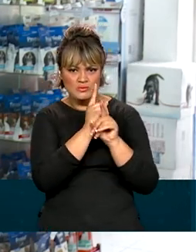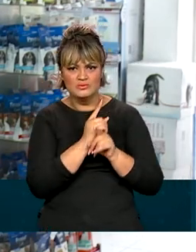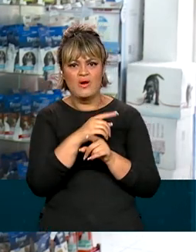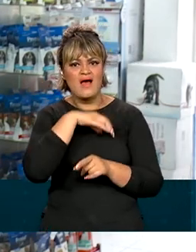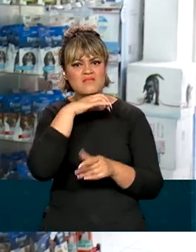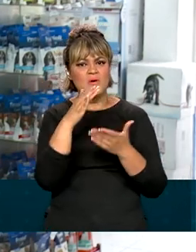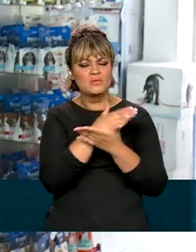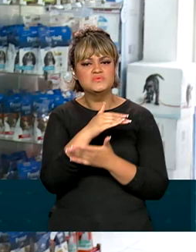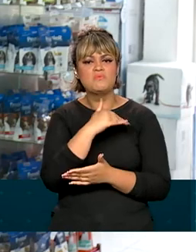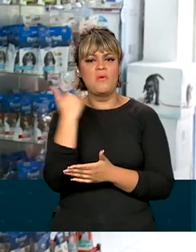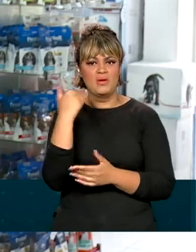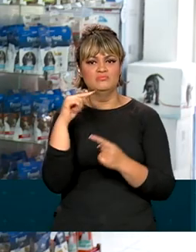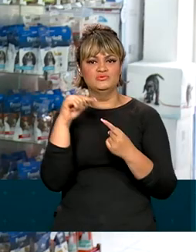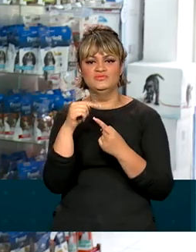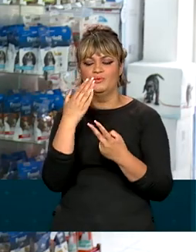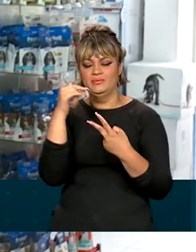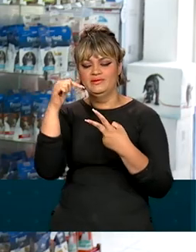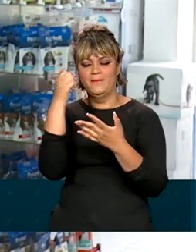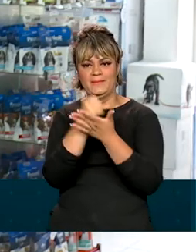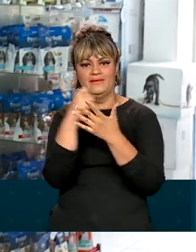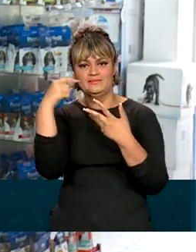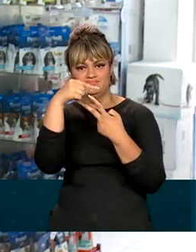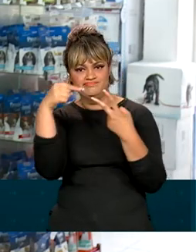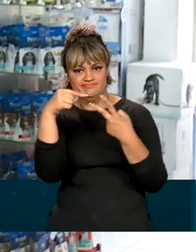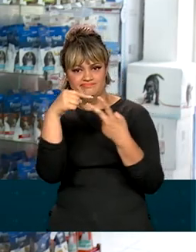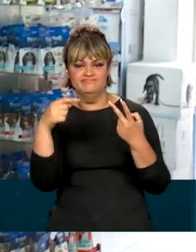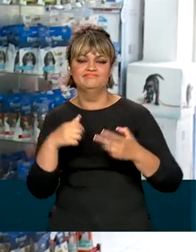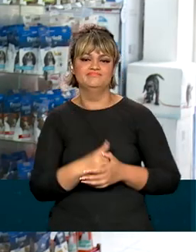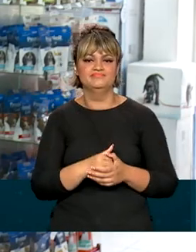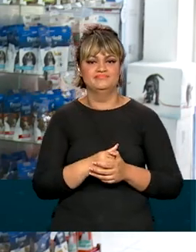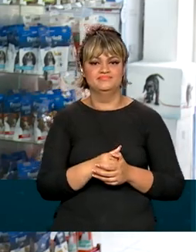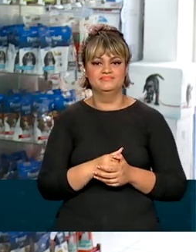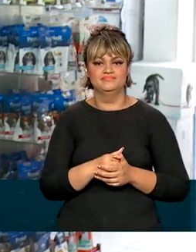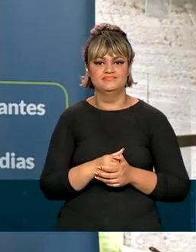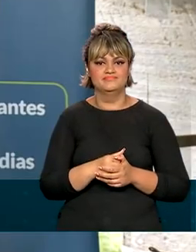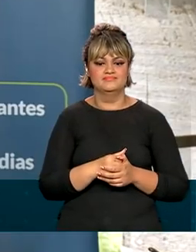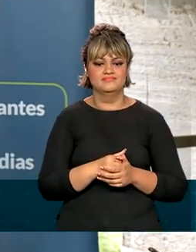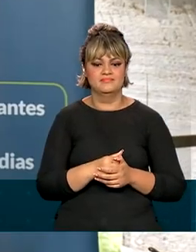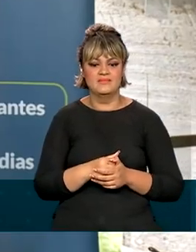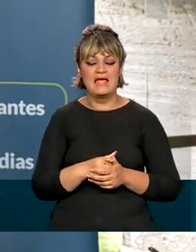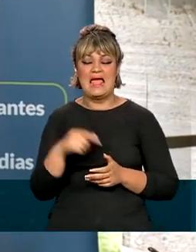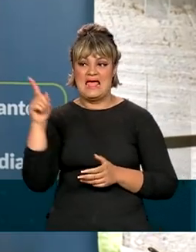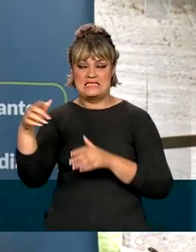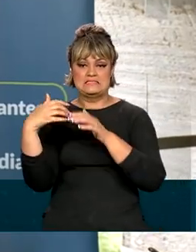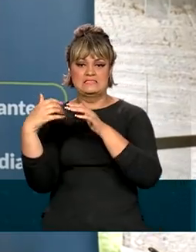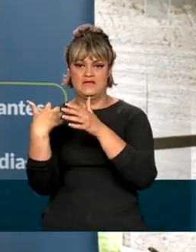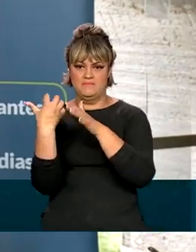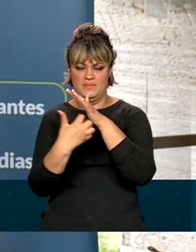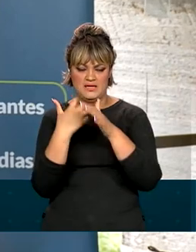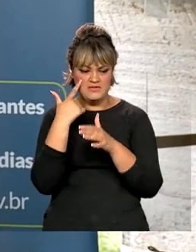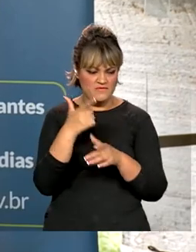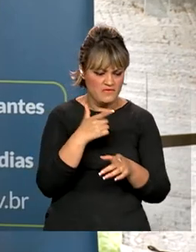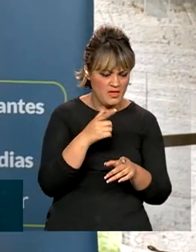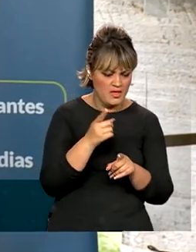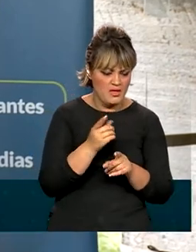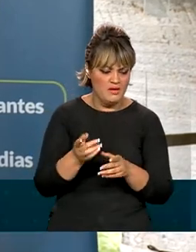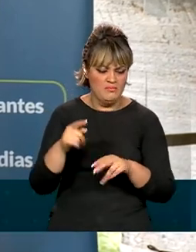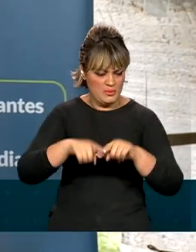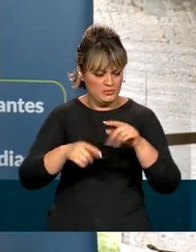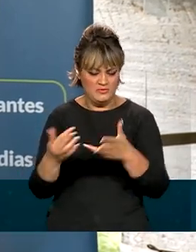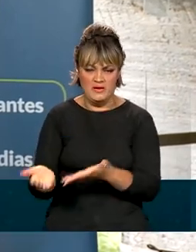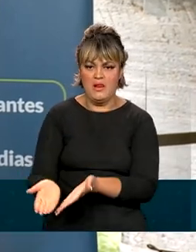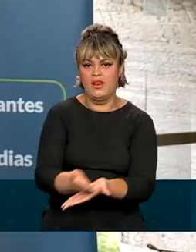morte de animais por consumo de alimentos suspeito de contaminação da empresa ela recolhe os produtos e também